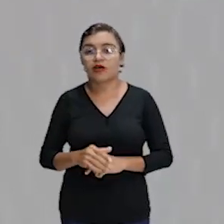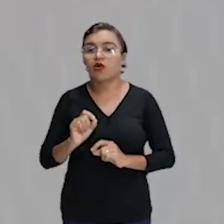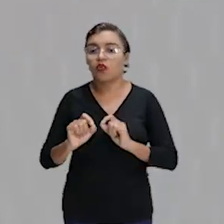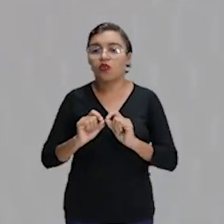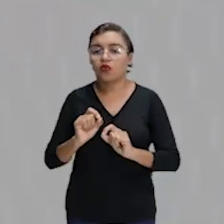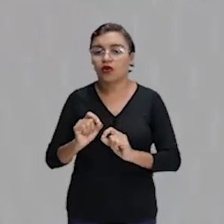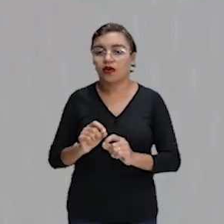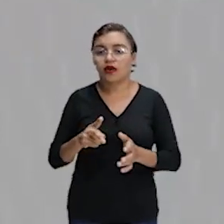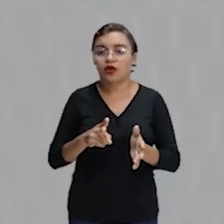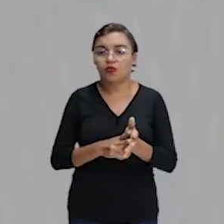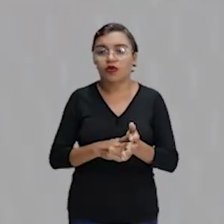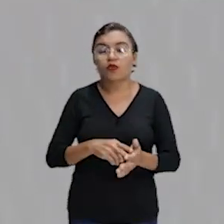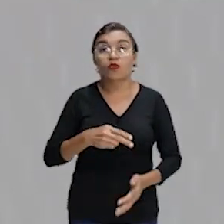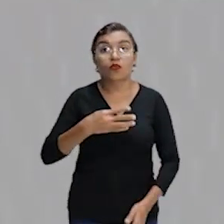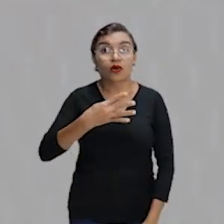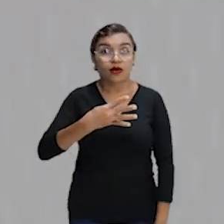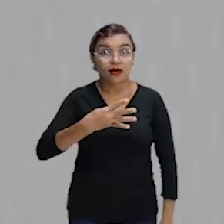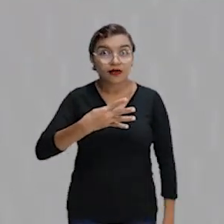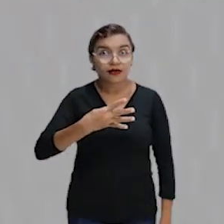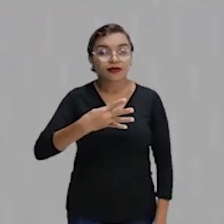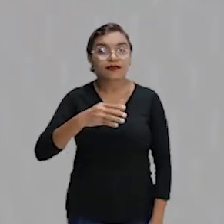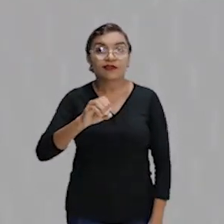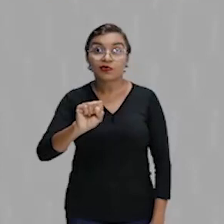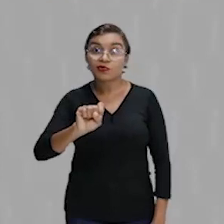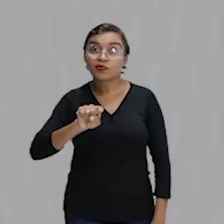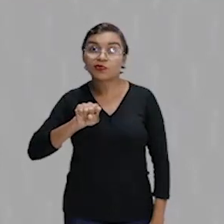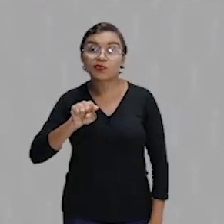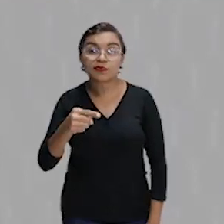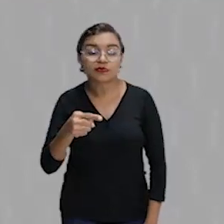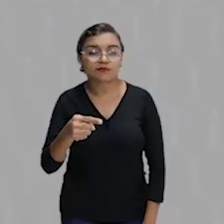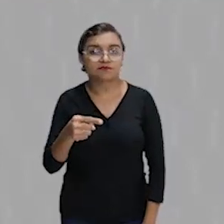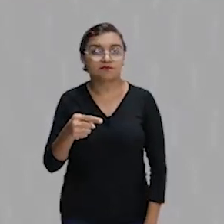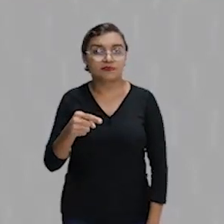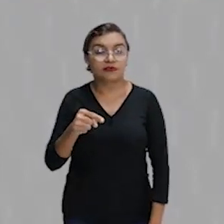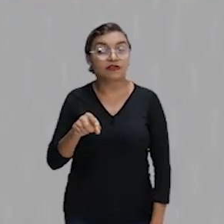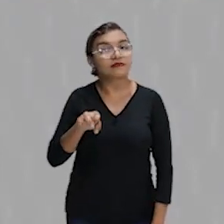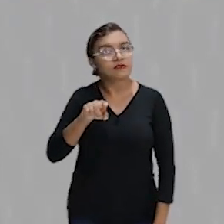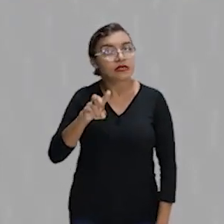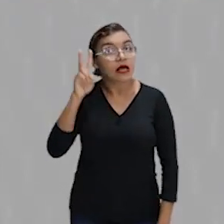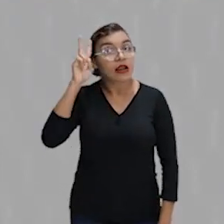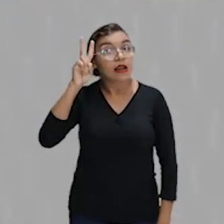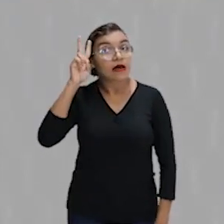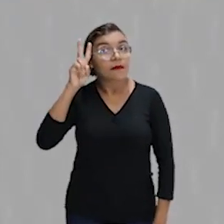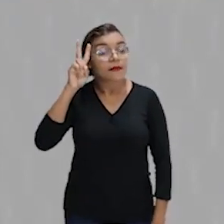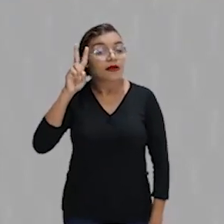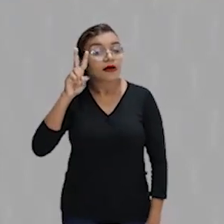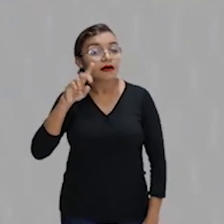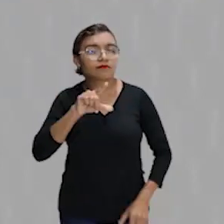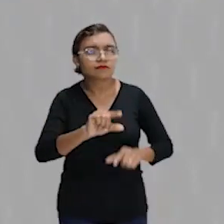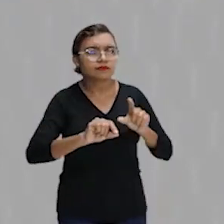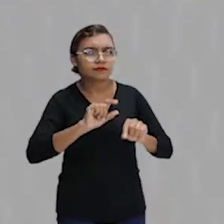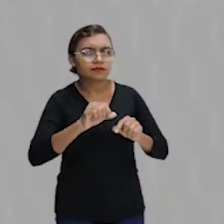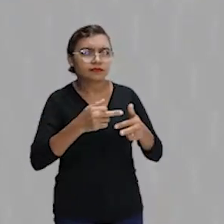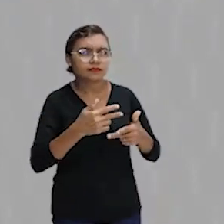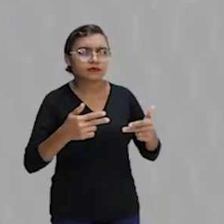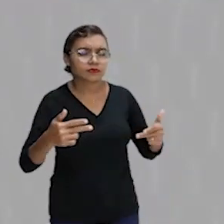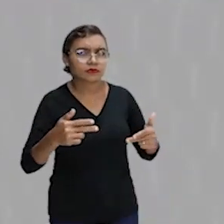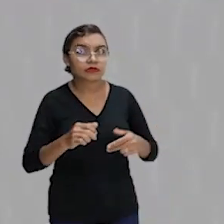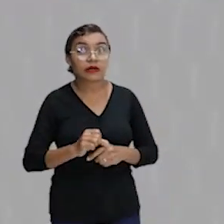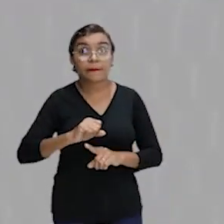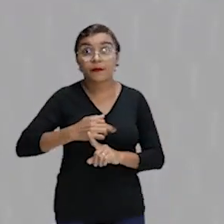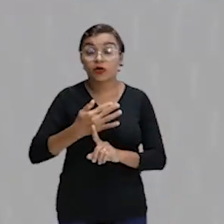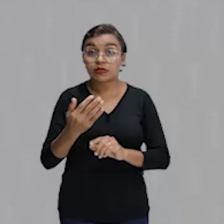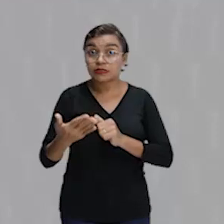dá 48.000. Esse 48.000, se você lembrar lá das opções, eu preciso escrever ele como potência de base 10,